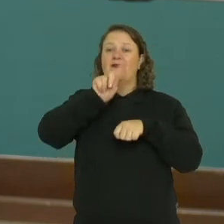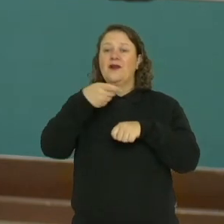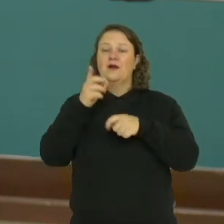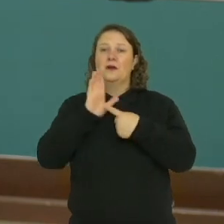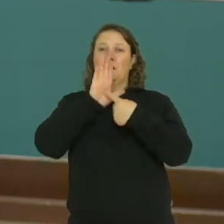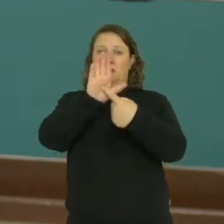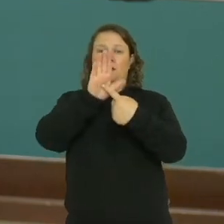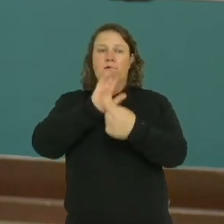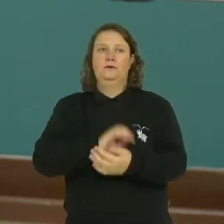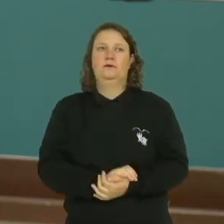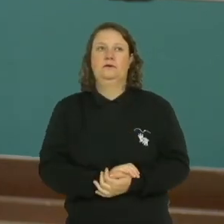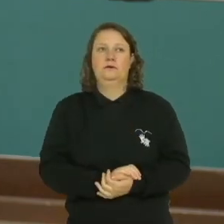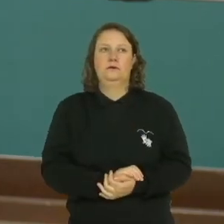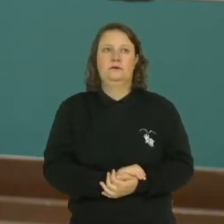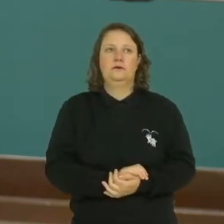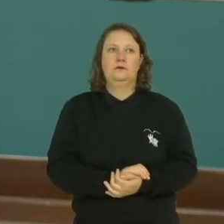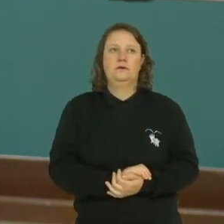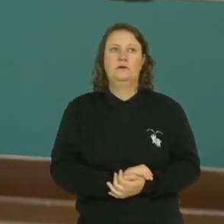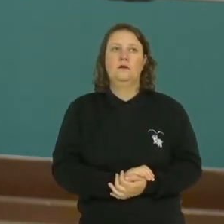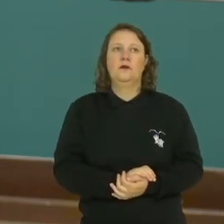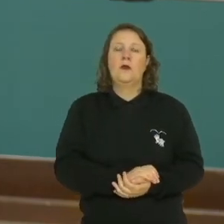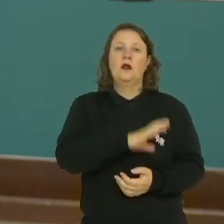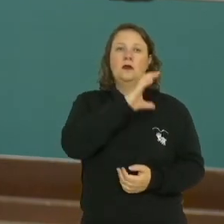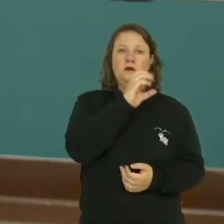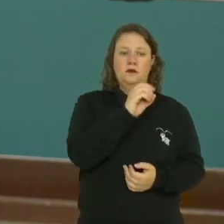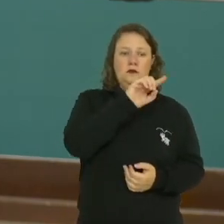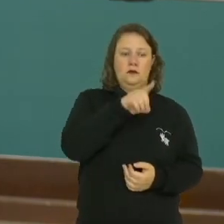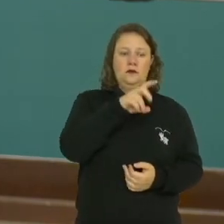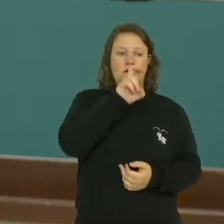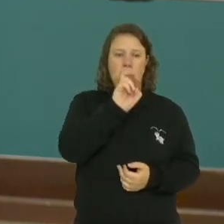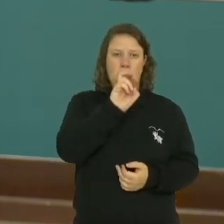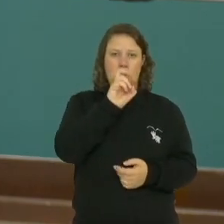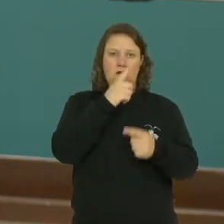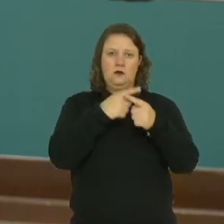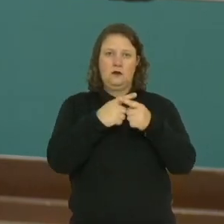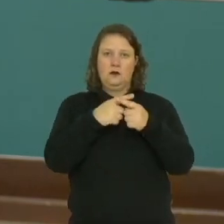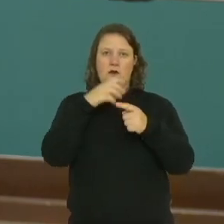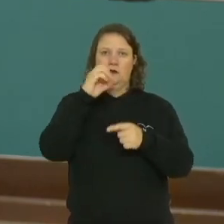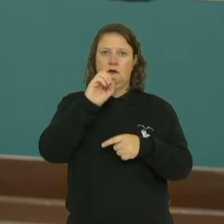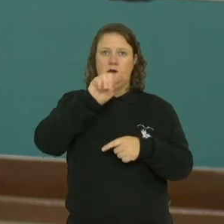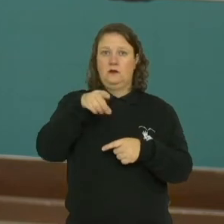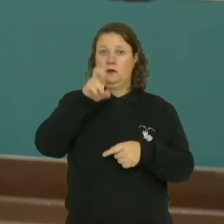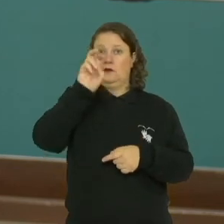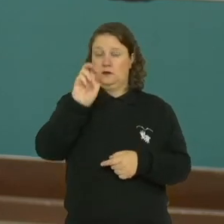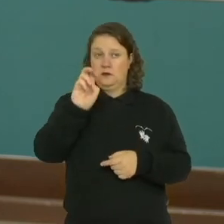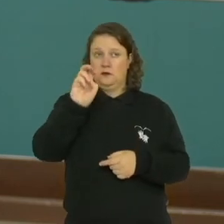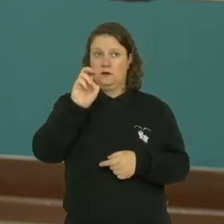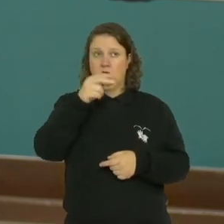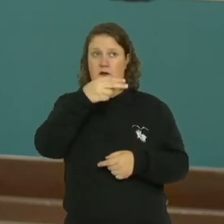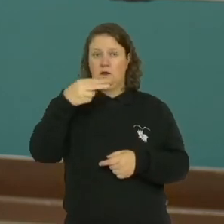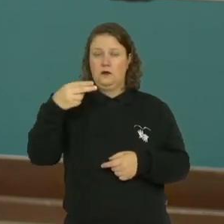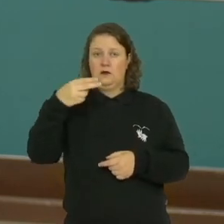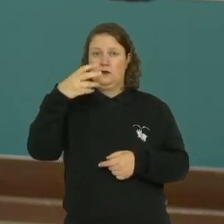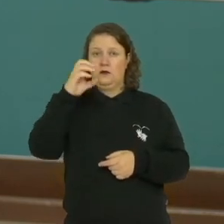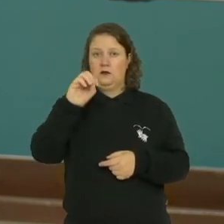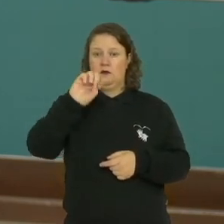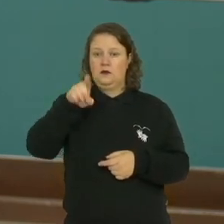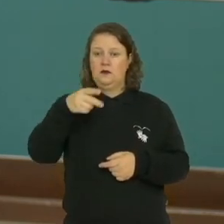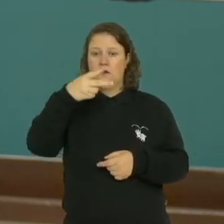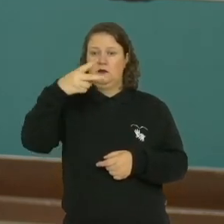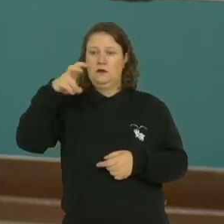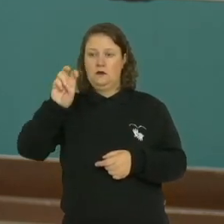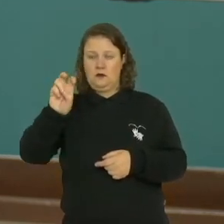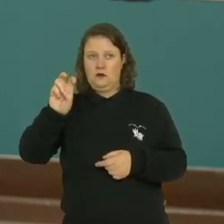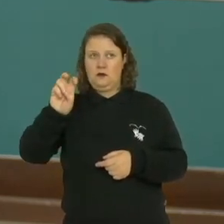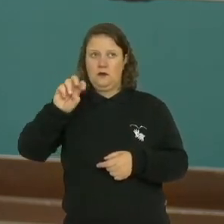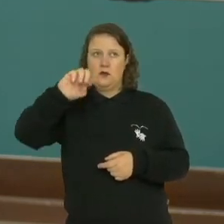ao quadrado, a gente vai repetir o 0,5 por 2 vezes. Então, 0,5 vezes 0,5, que dá 0,25. Uma